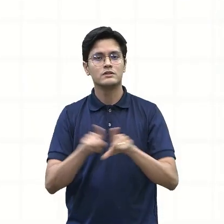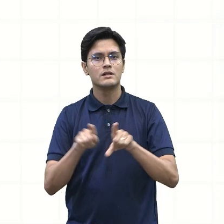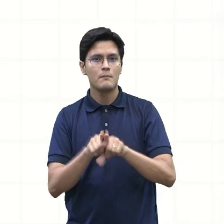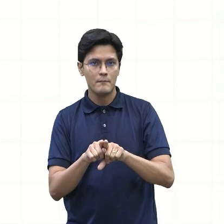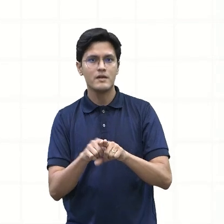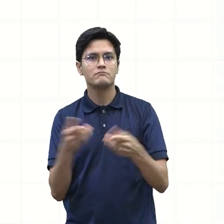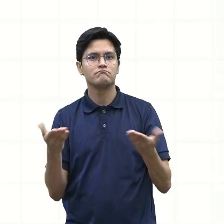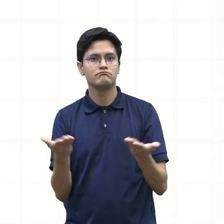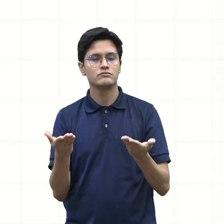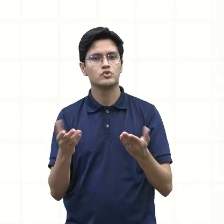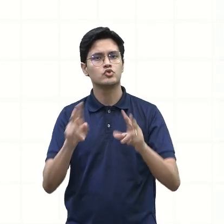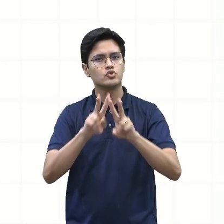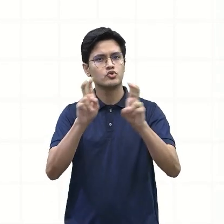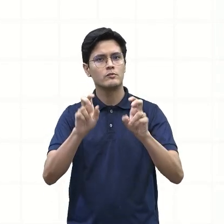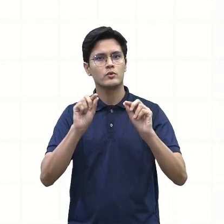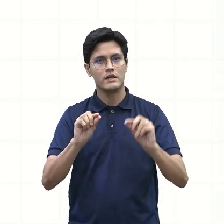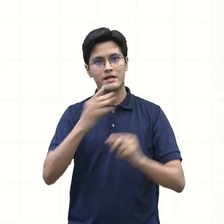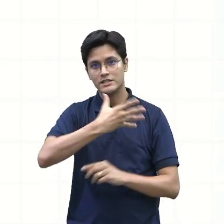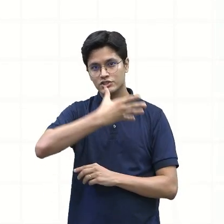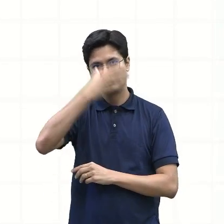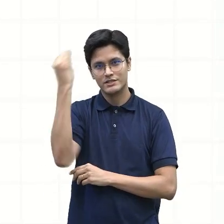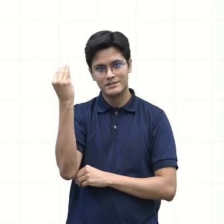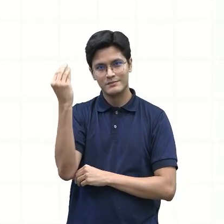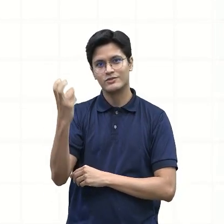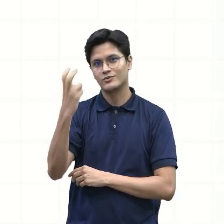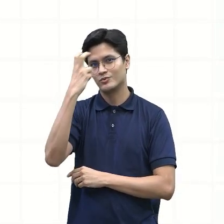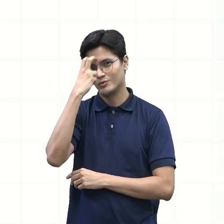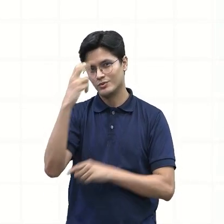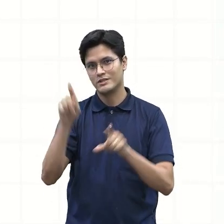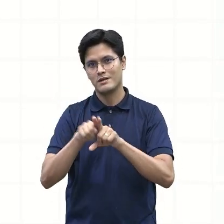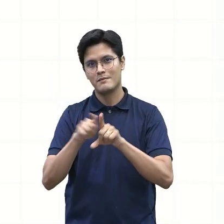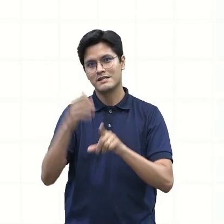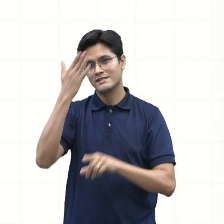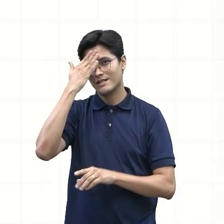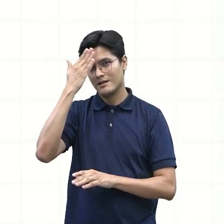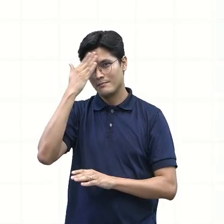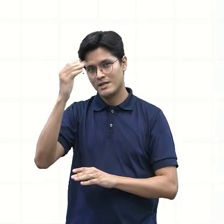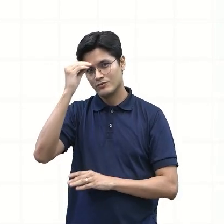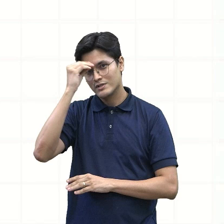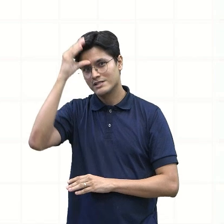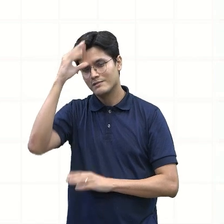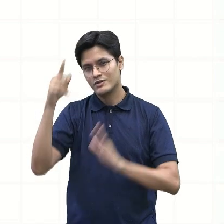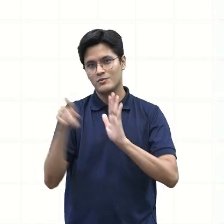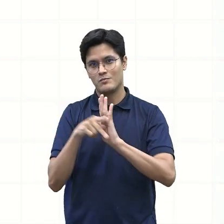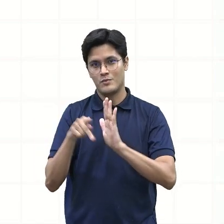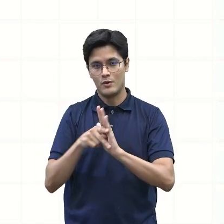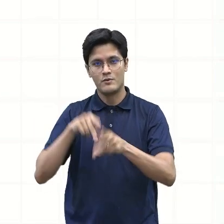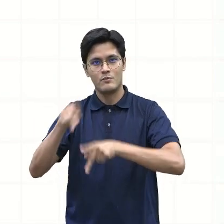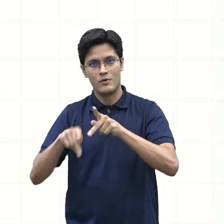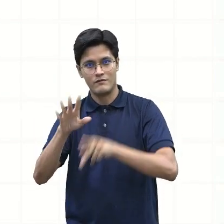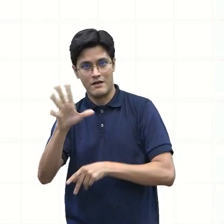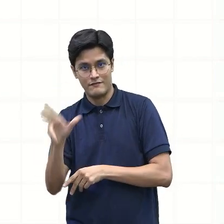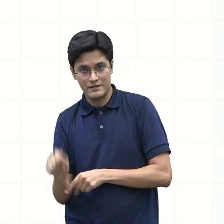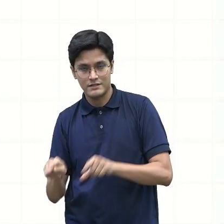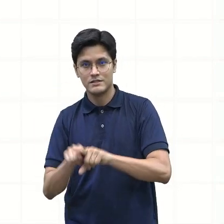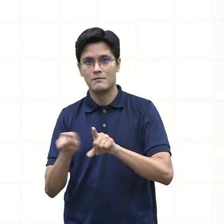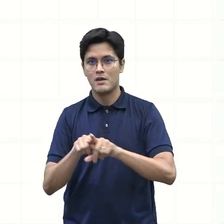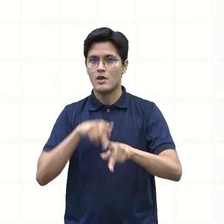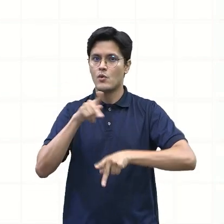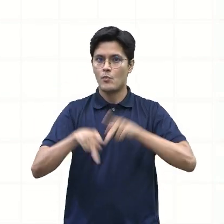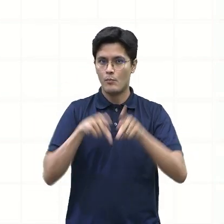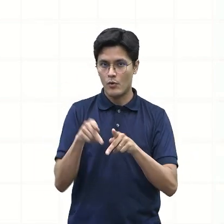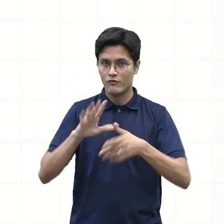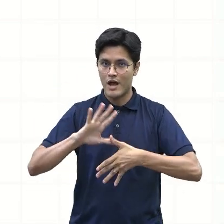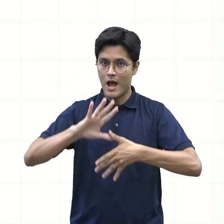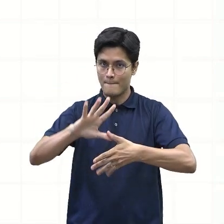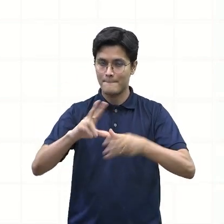das culturas e saberes dos povos africanos, ameríndios e asiáticos pela história oficial. Isso nada mais